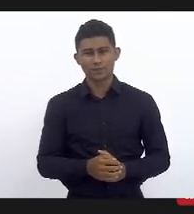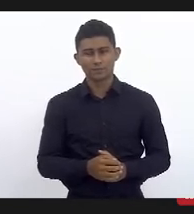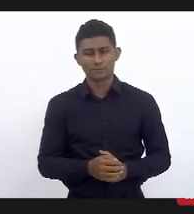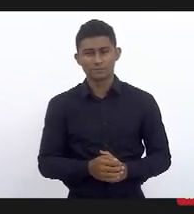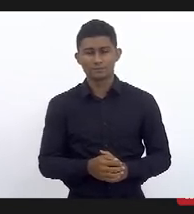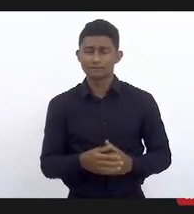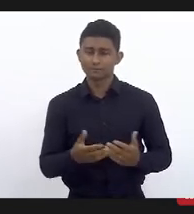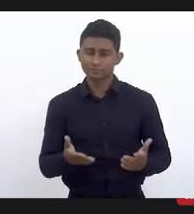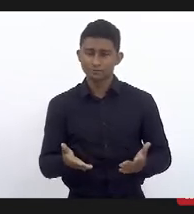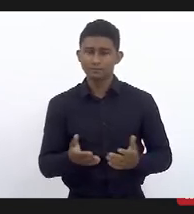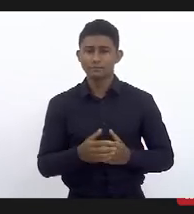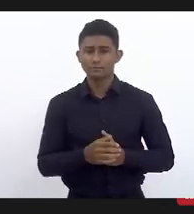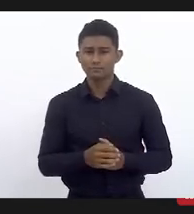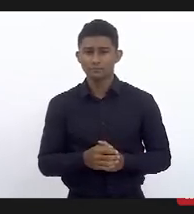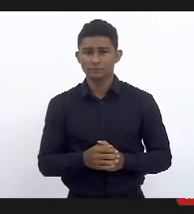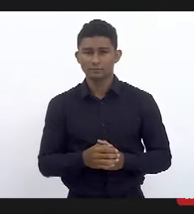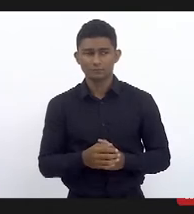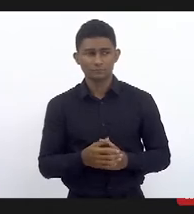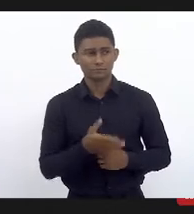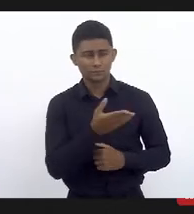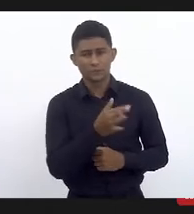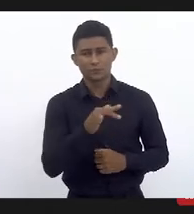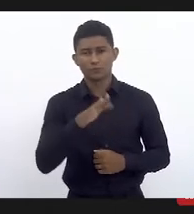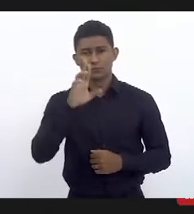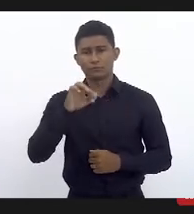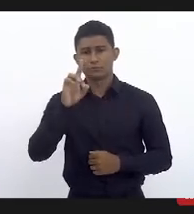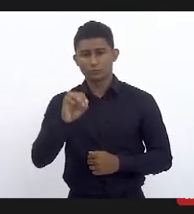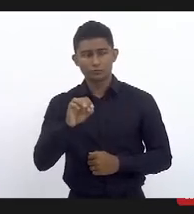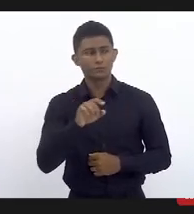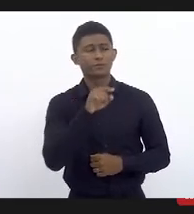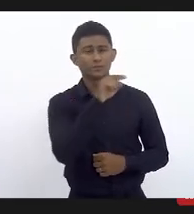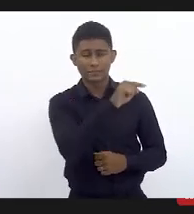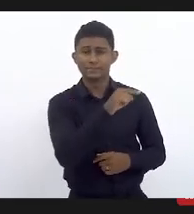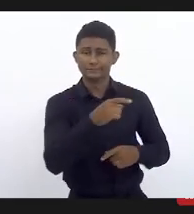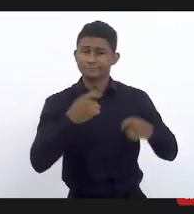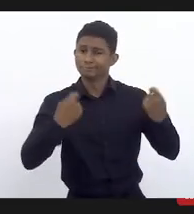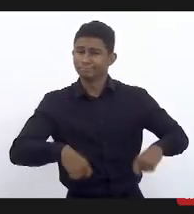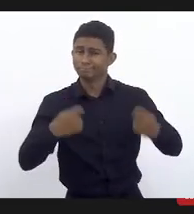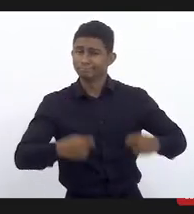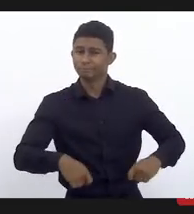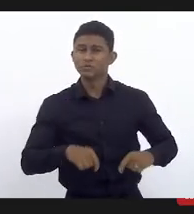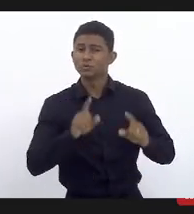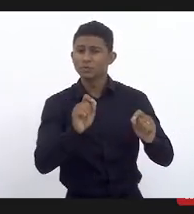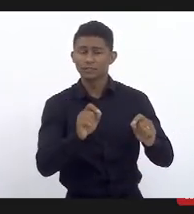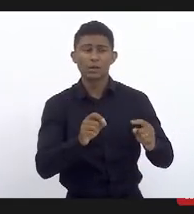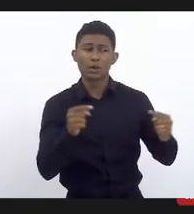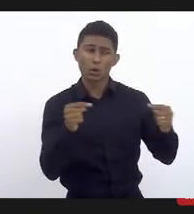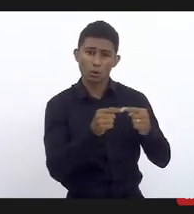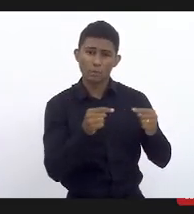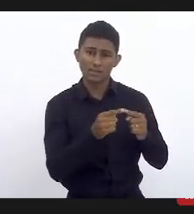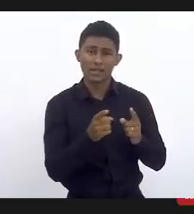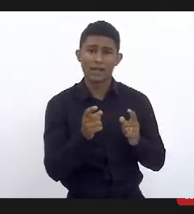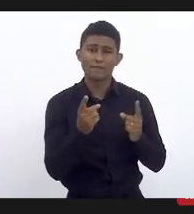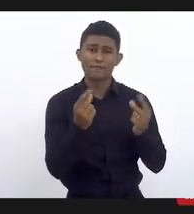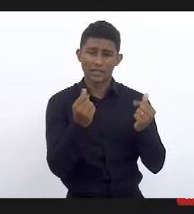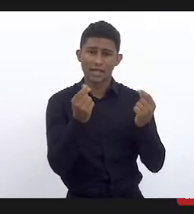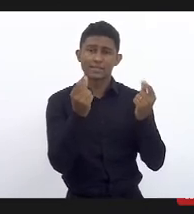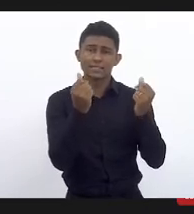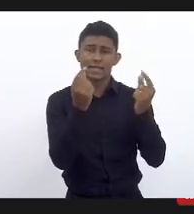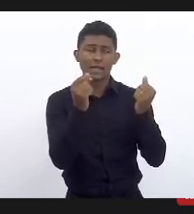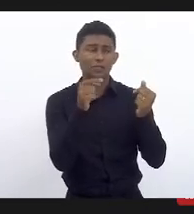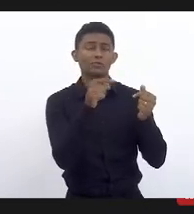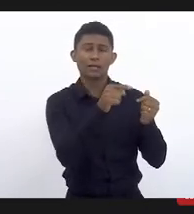Né? O fundo é feito para isso, para ele ser um fundo também financeiro. Né? Então, essa é